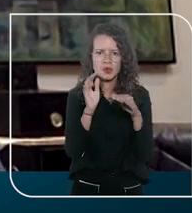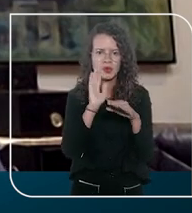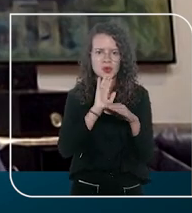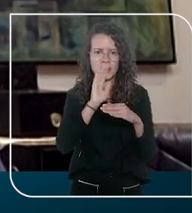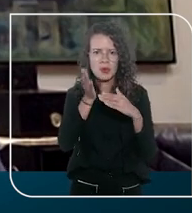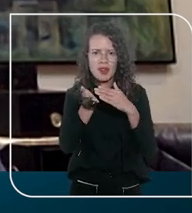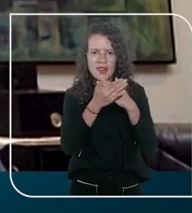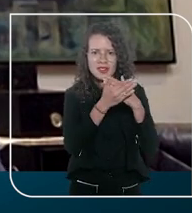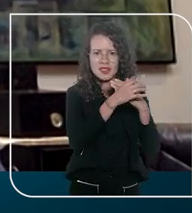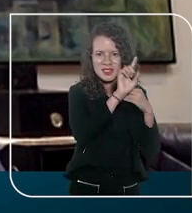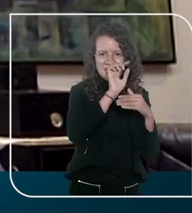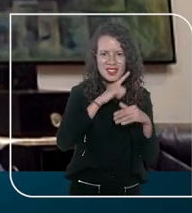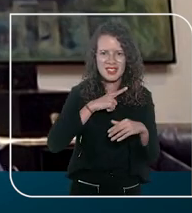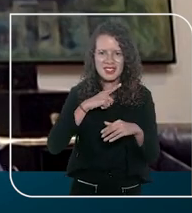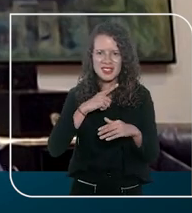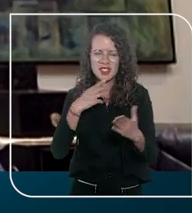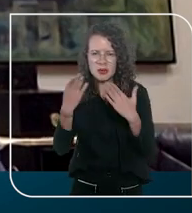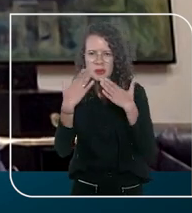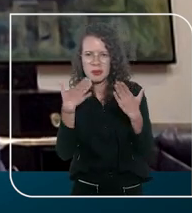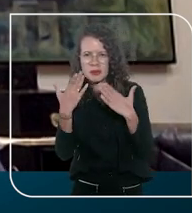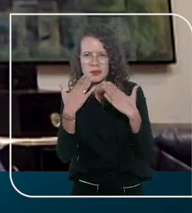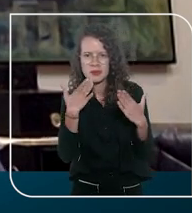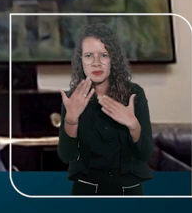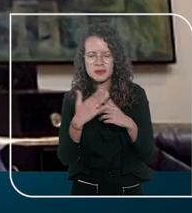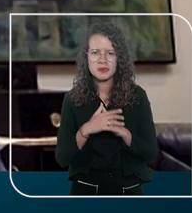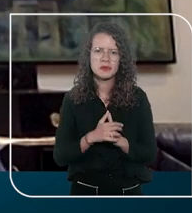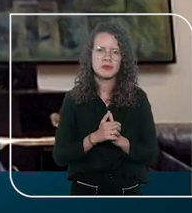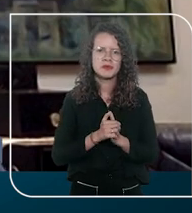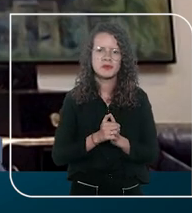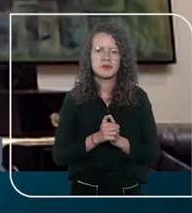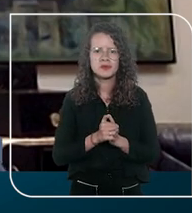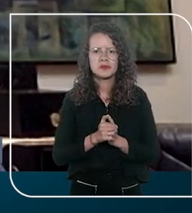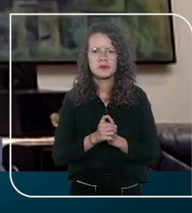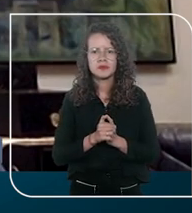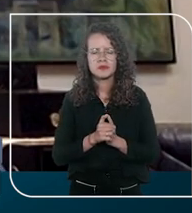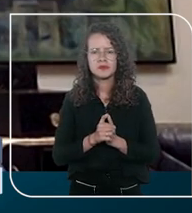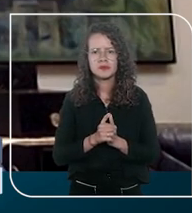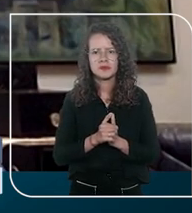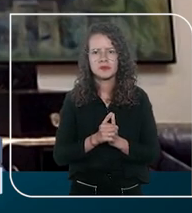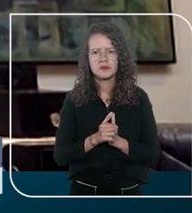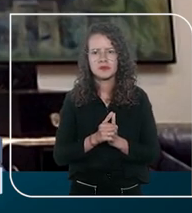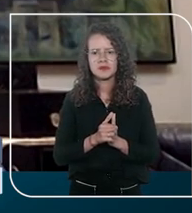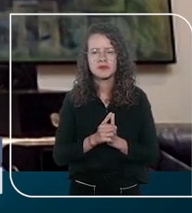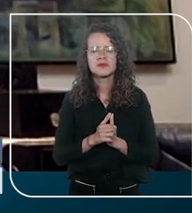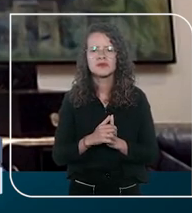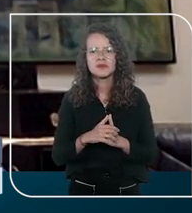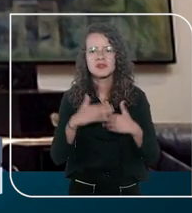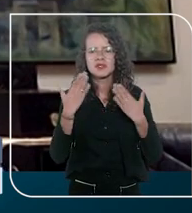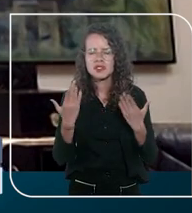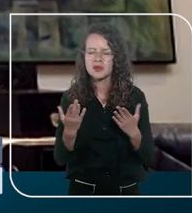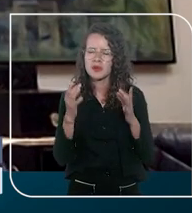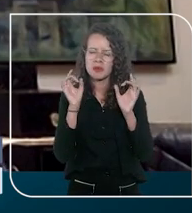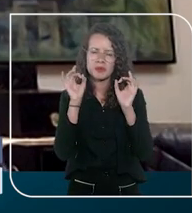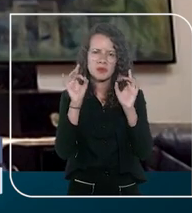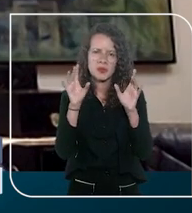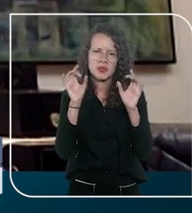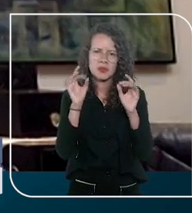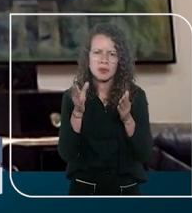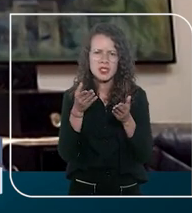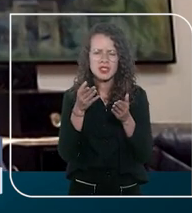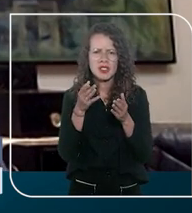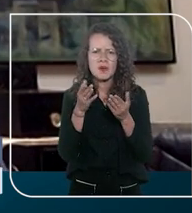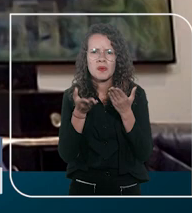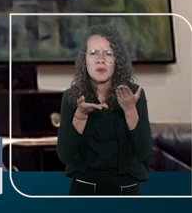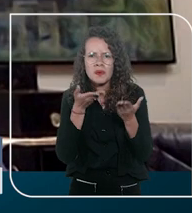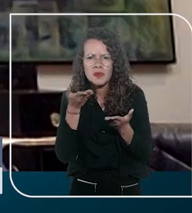bastidores o tempo todo durante a semana conversando conosco. Enfim, é algo que realmente é primoroso, muito bem